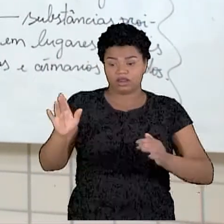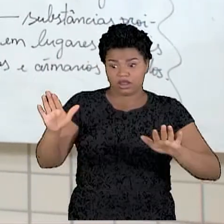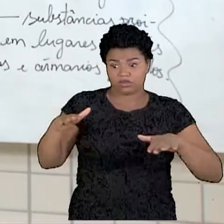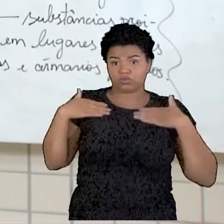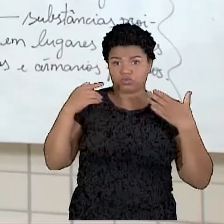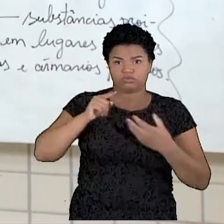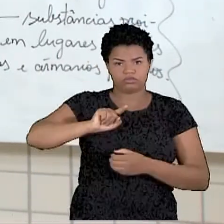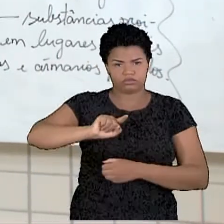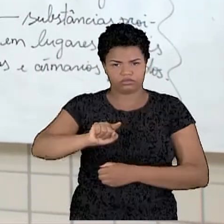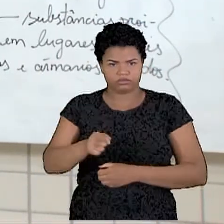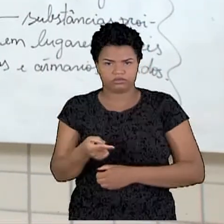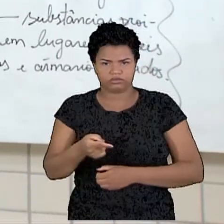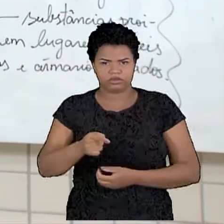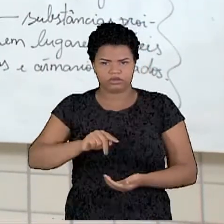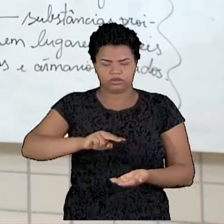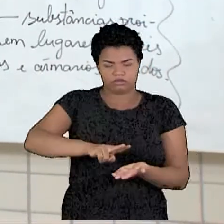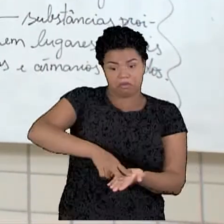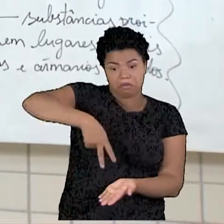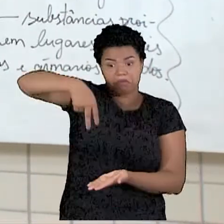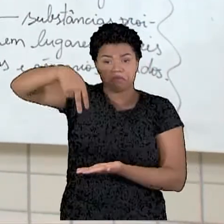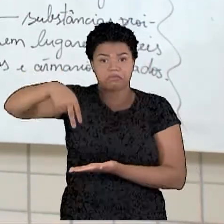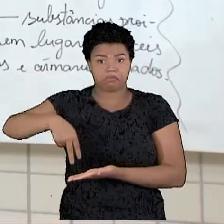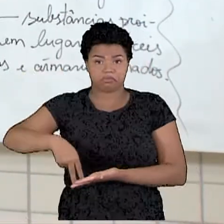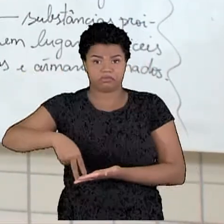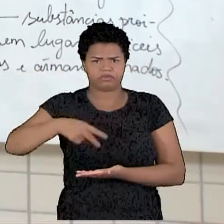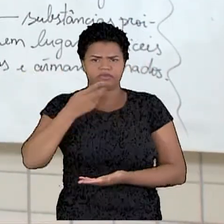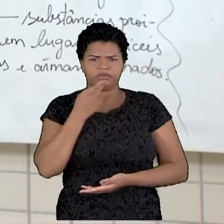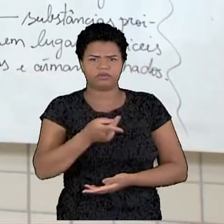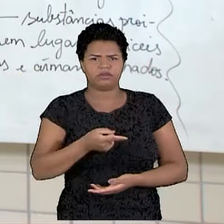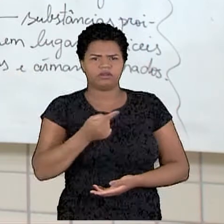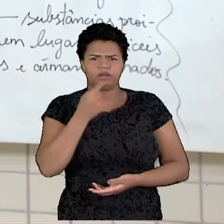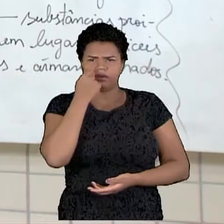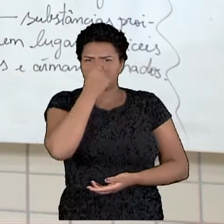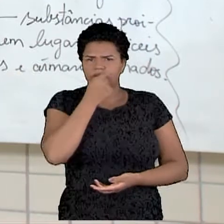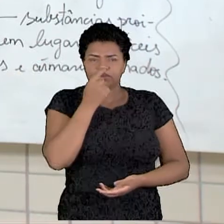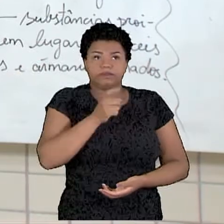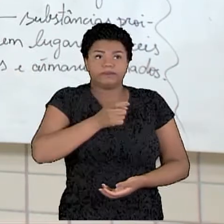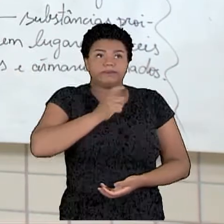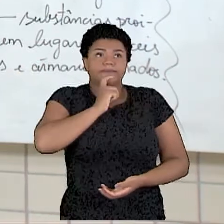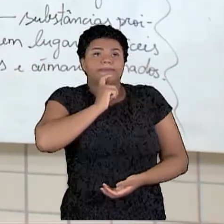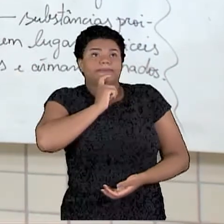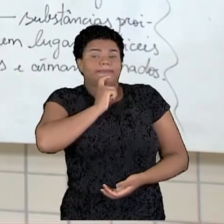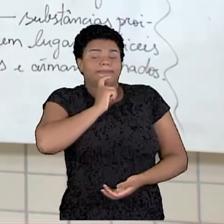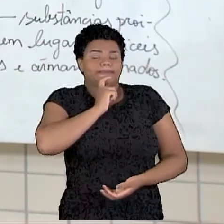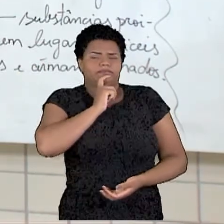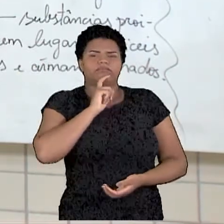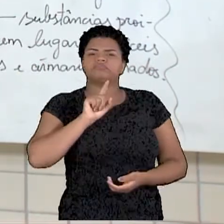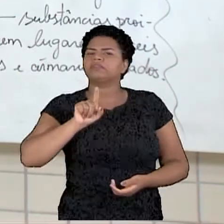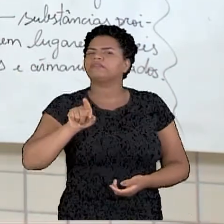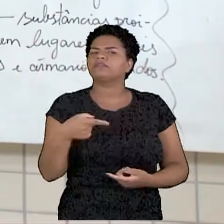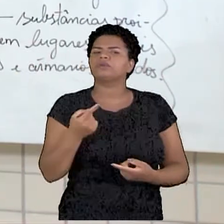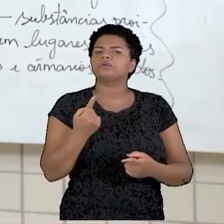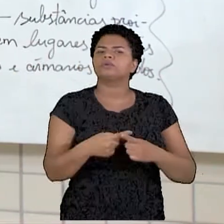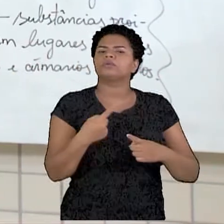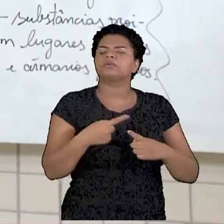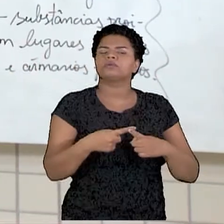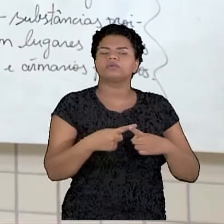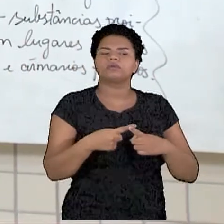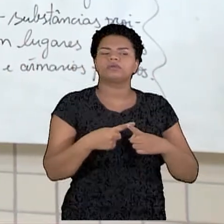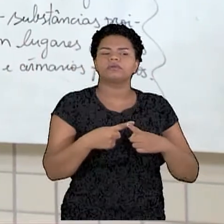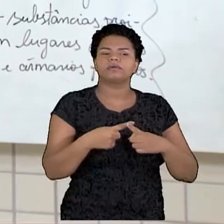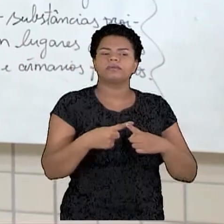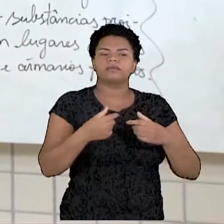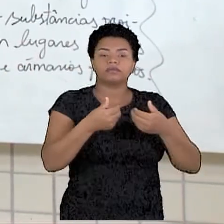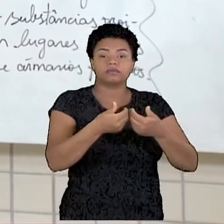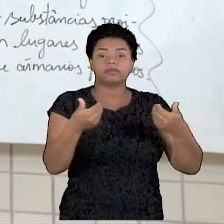um pulo da cama e diz: que nariz gelado. Por que eu usei a vírgula? Para separar